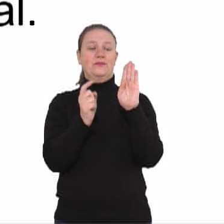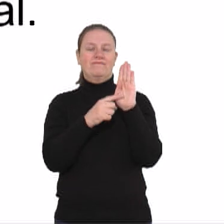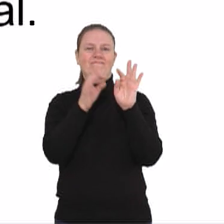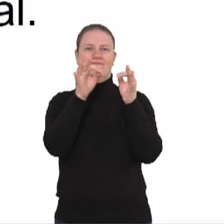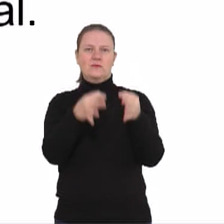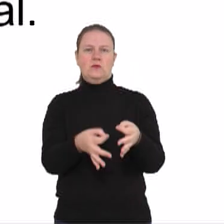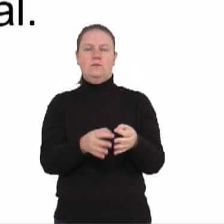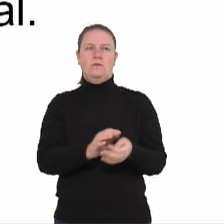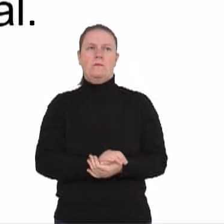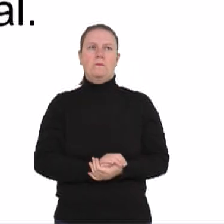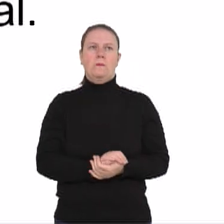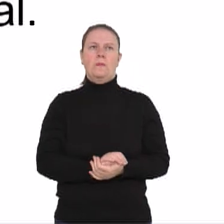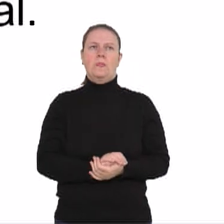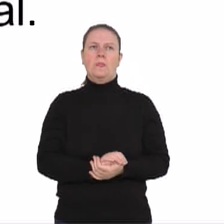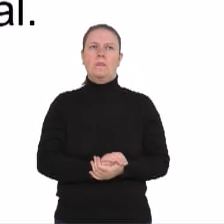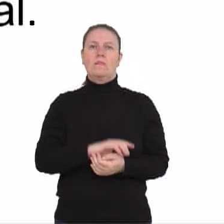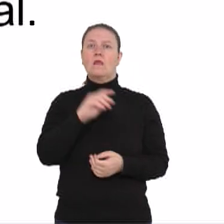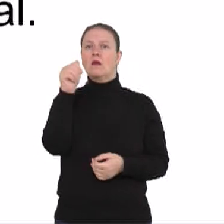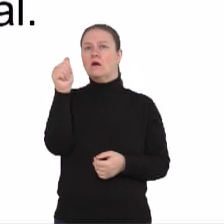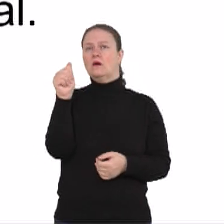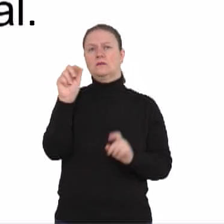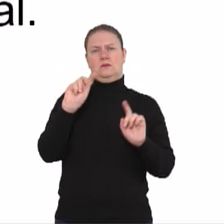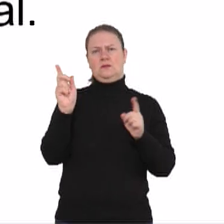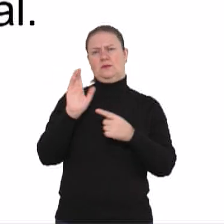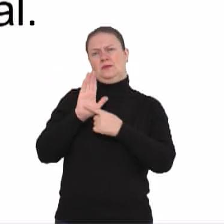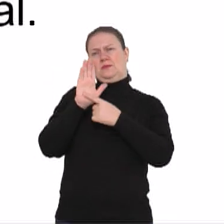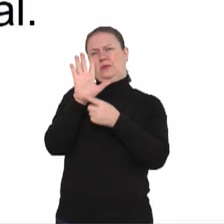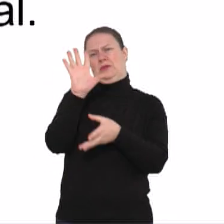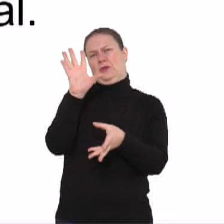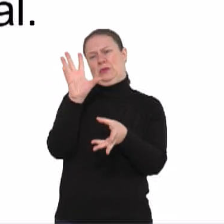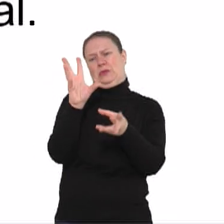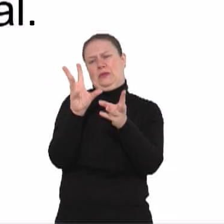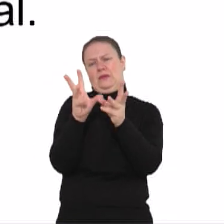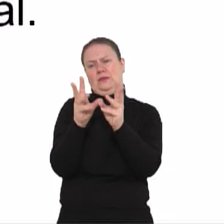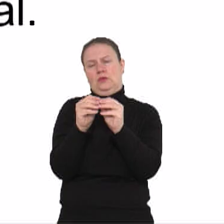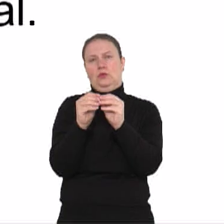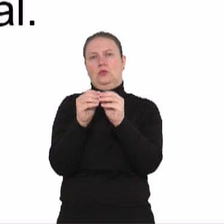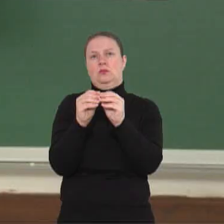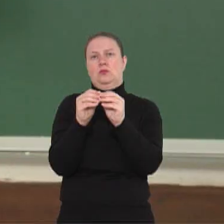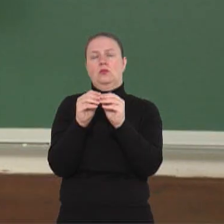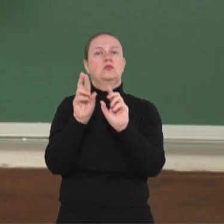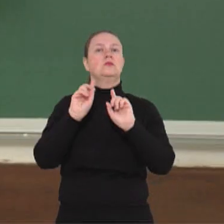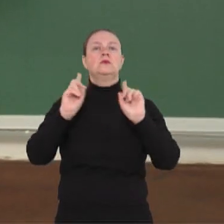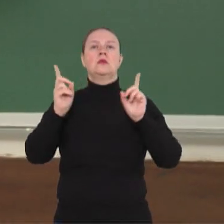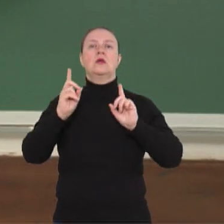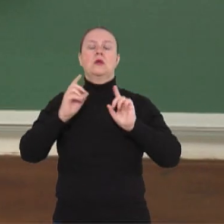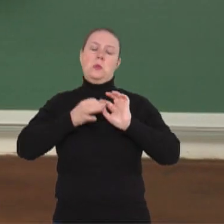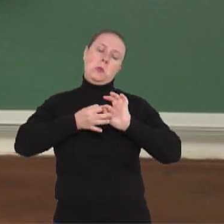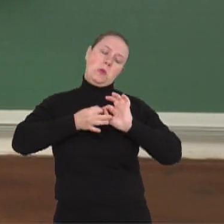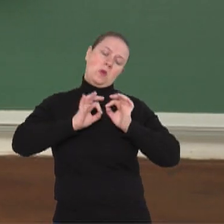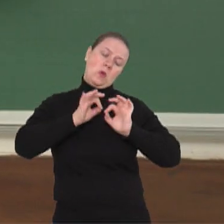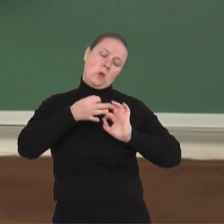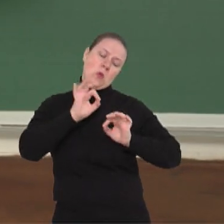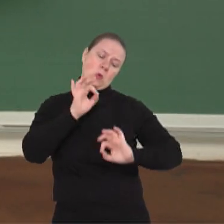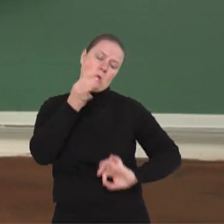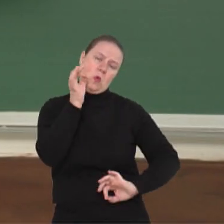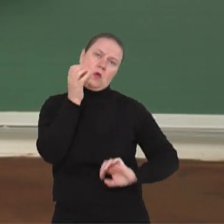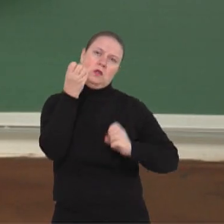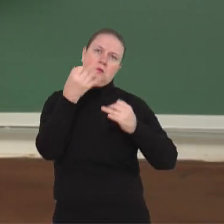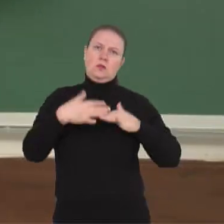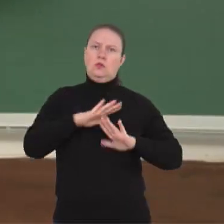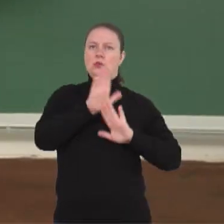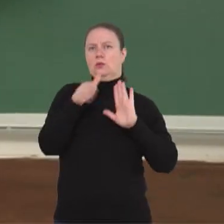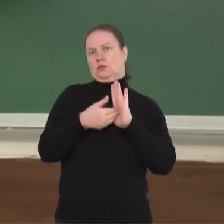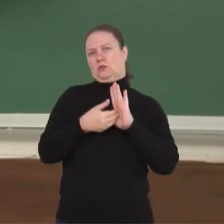B. Veja, não é a porque não é um resumo. A resenha ela não dá conta de contar tudo. Num